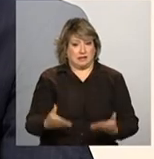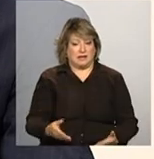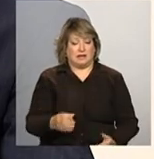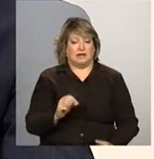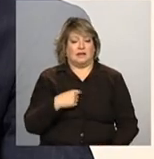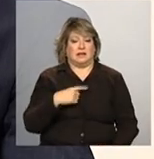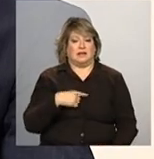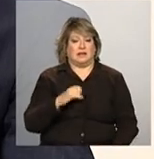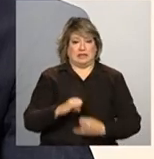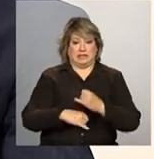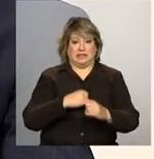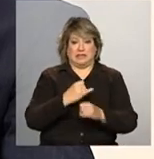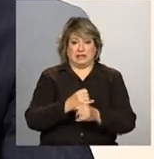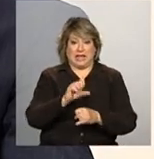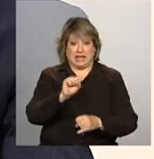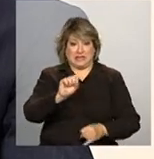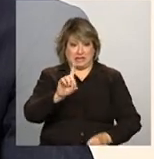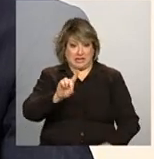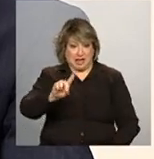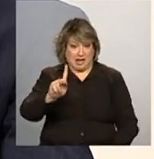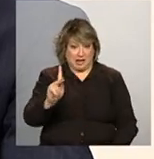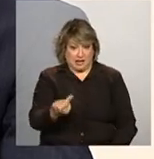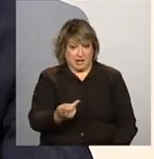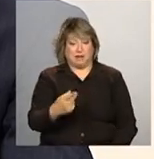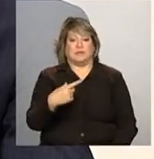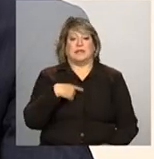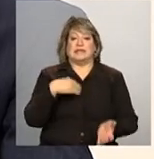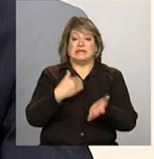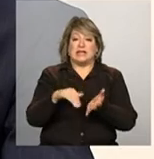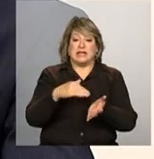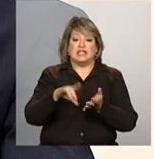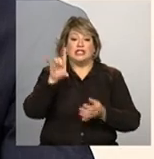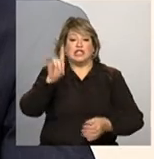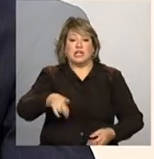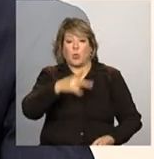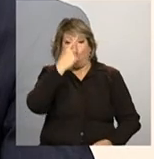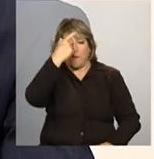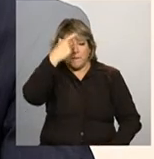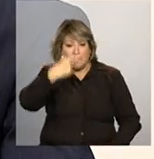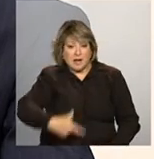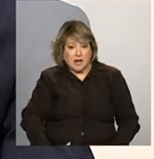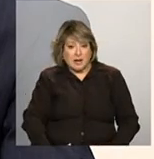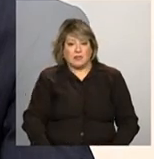www.sdh.gov.br. Dentro da Secretaria de Direitos Humanos, nós temos uma secretaria específica que trabalha com a